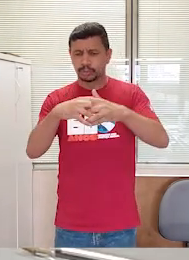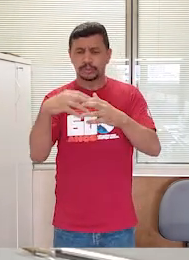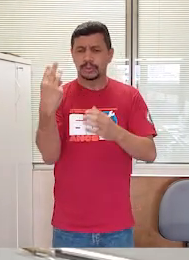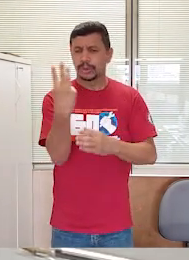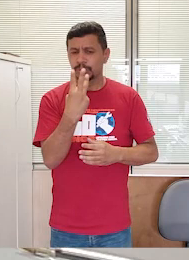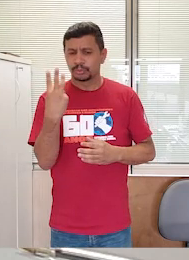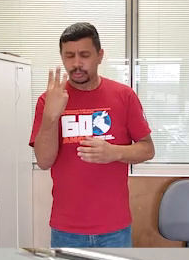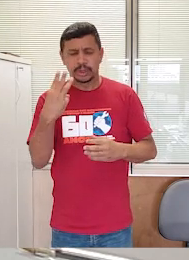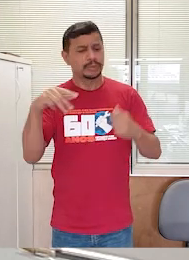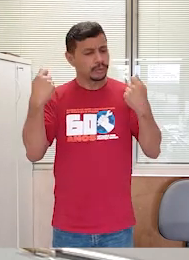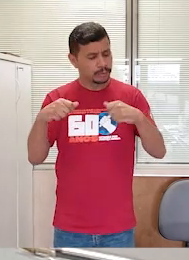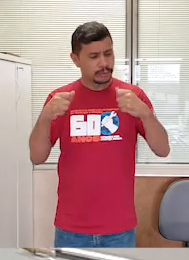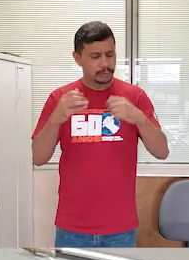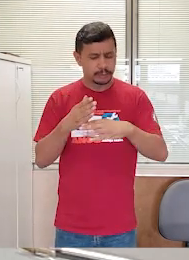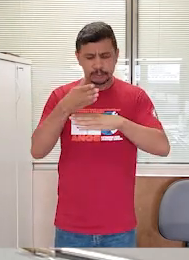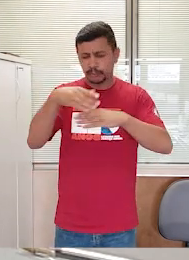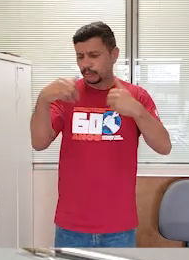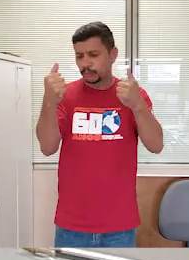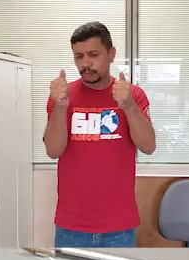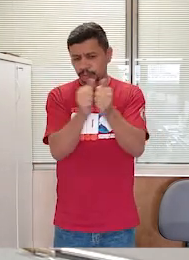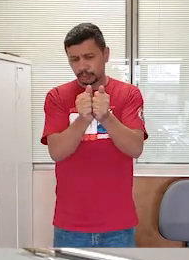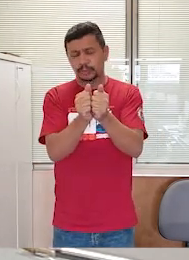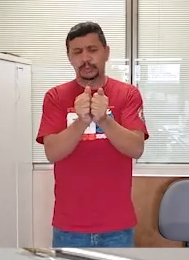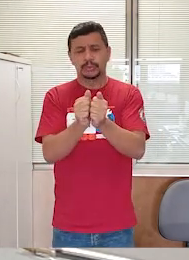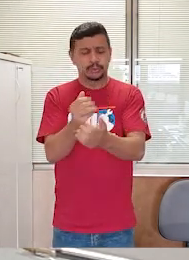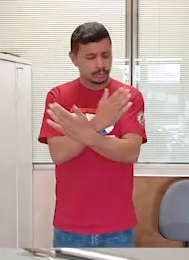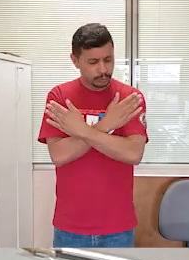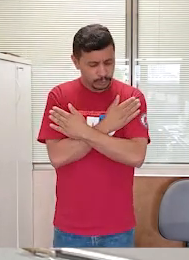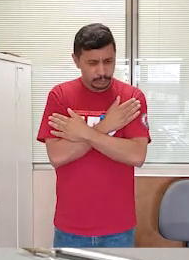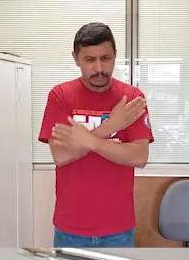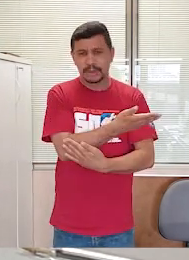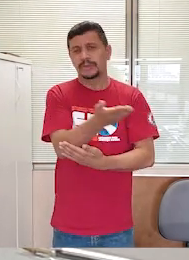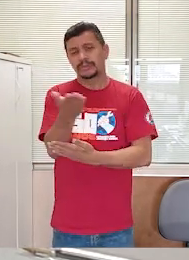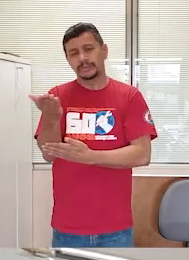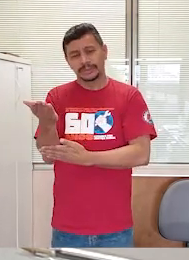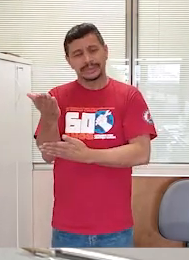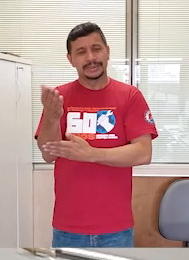esses três sindicatos e, se for preciso, vamos estar junto com eles. Um forte